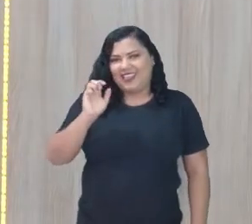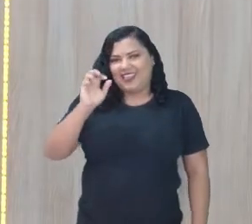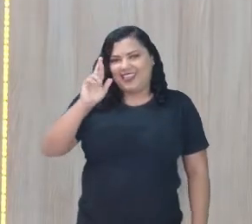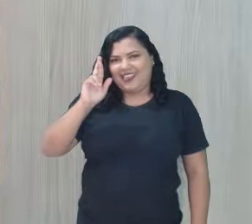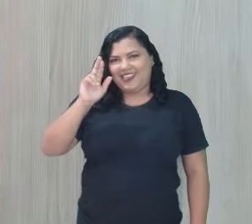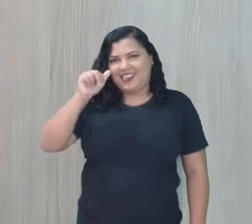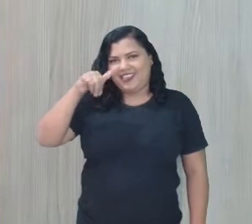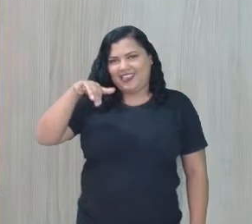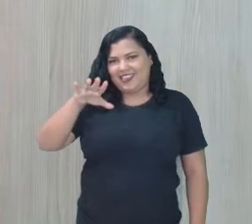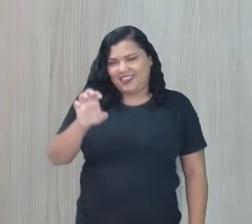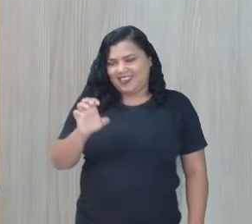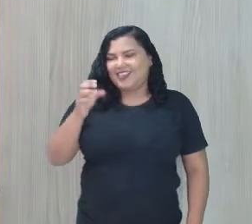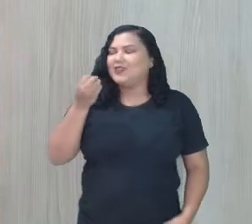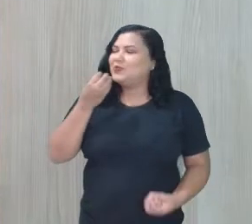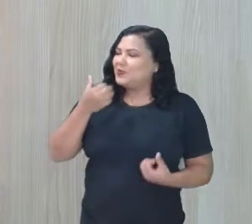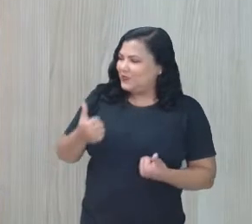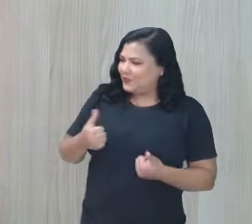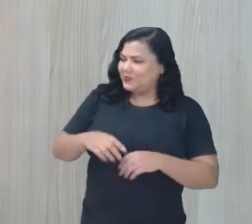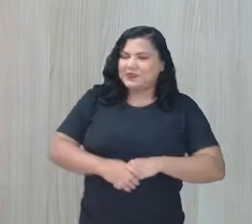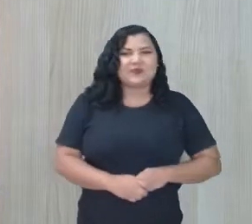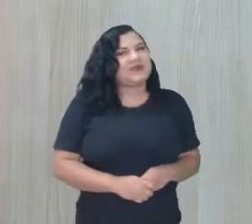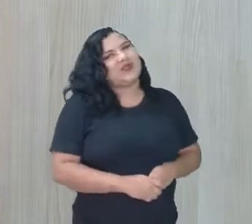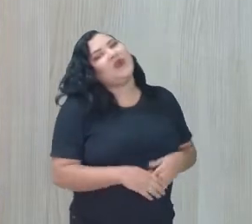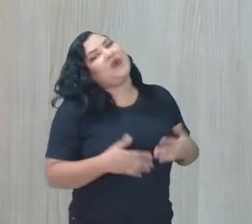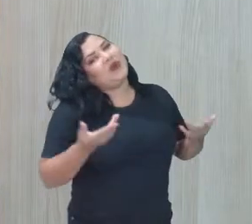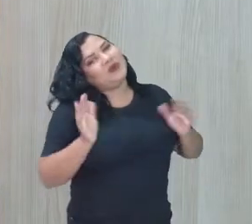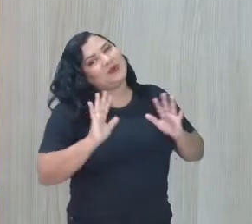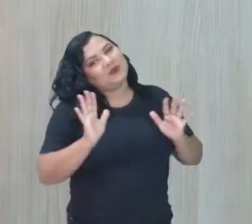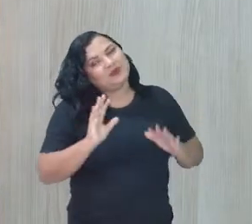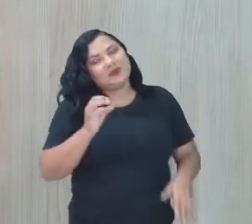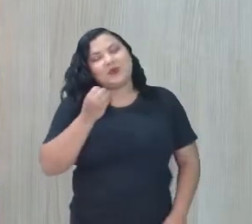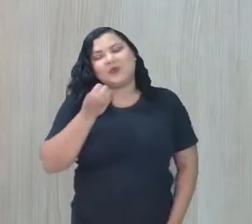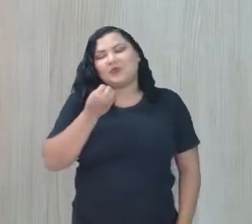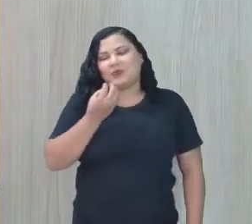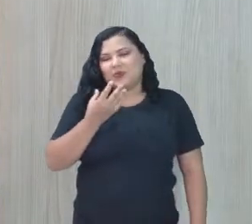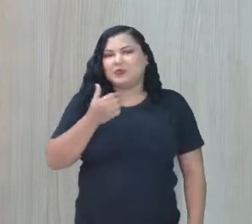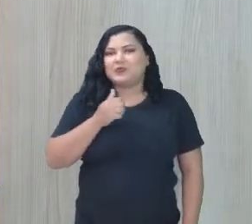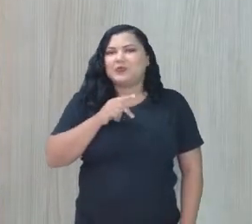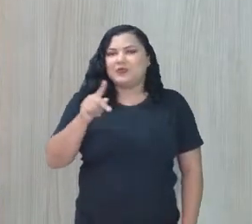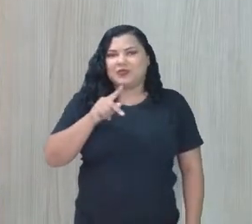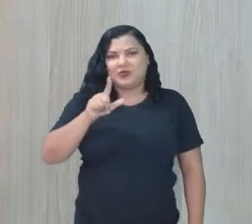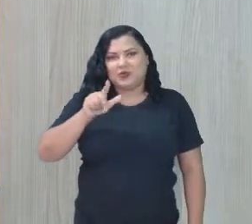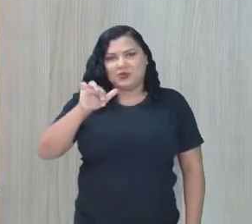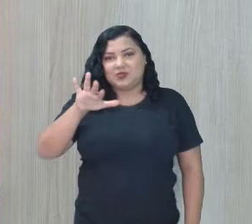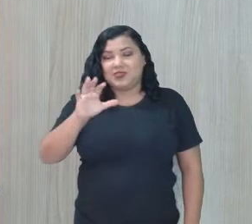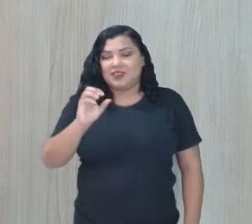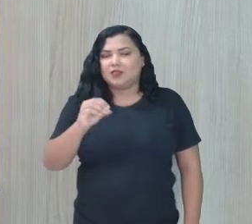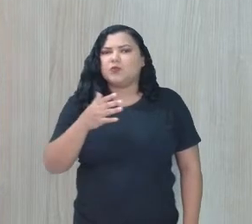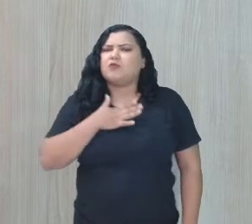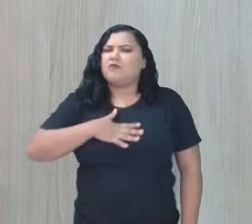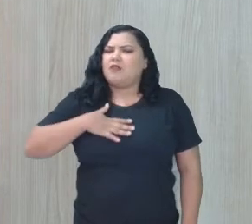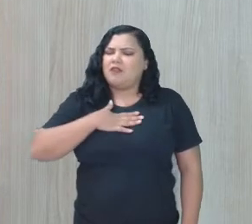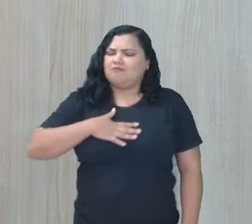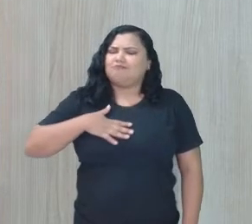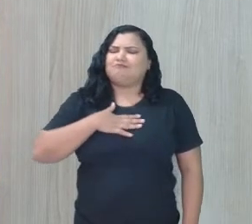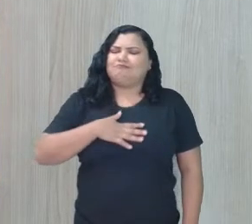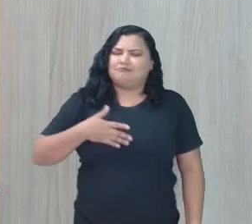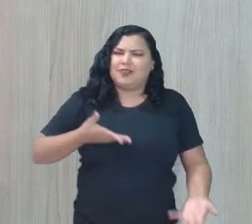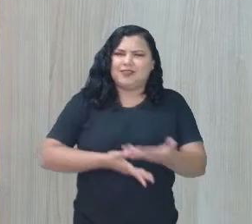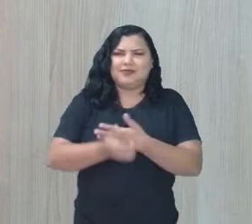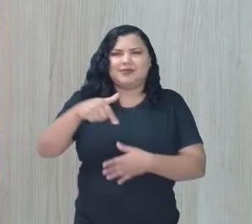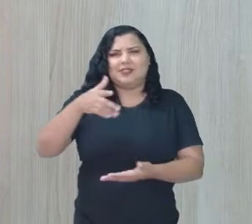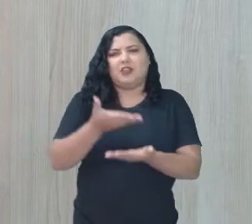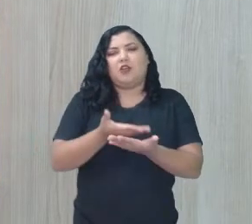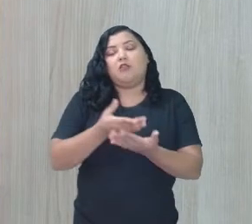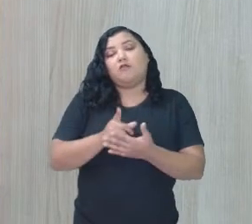Nelson. E aí, professor, tudo de boa? E aí, professor Luciano, satisfação estar participando aqui da aula. Como você bem